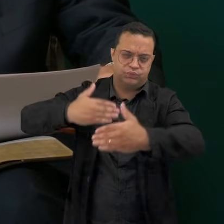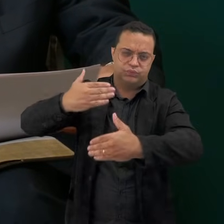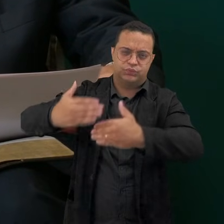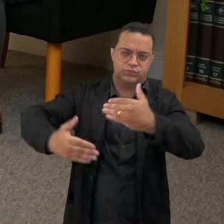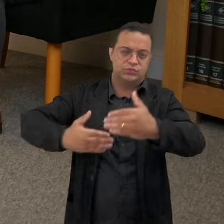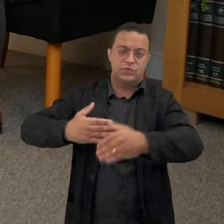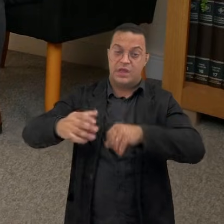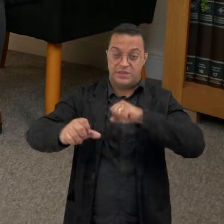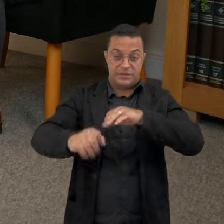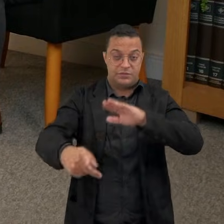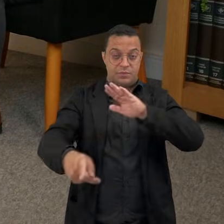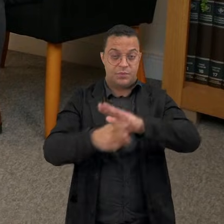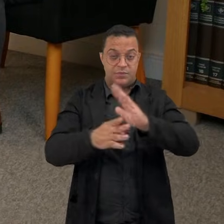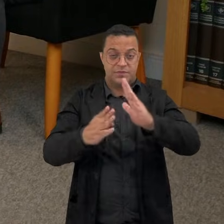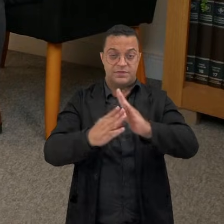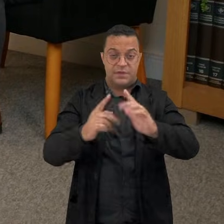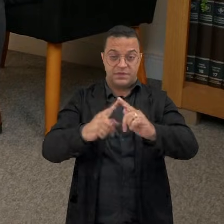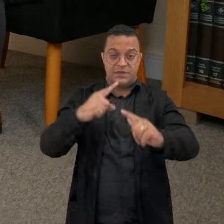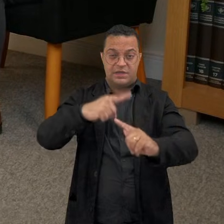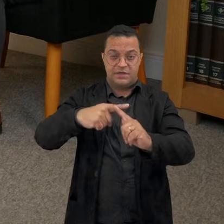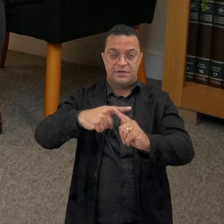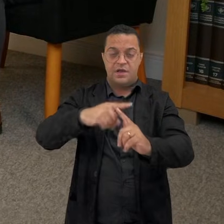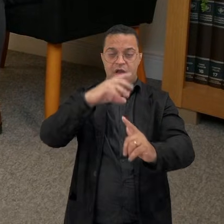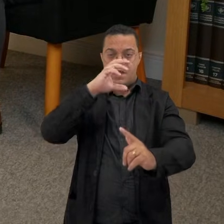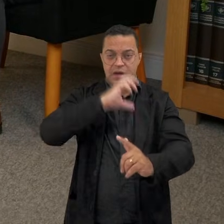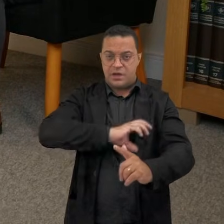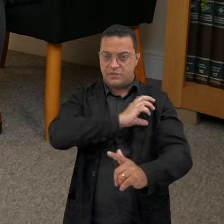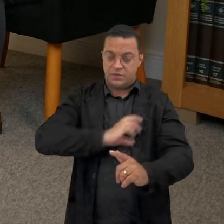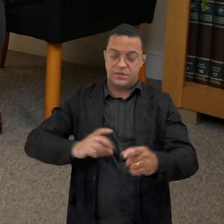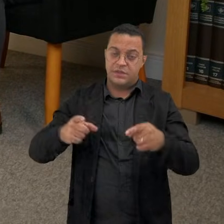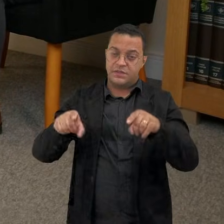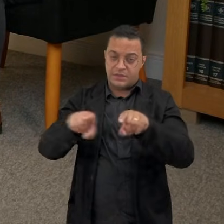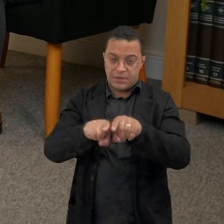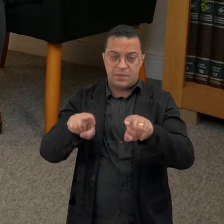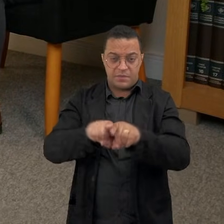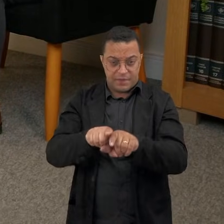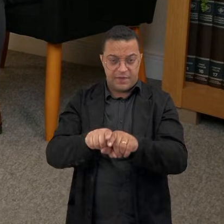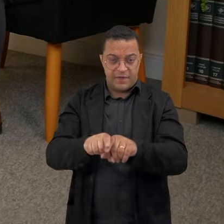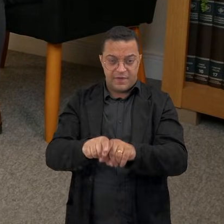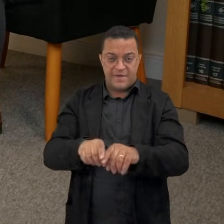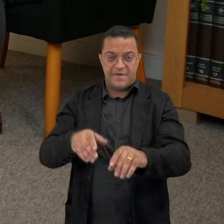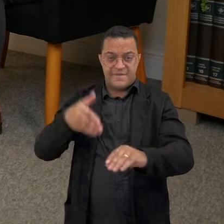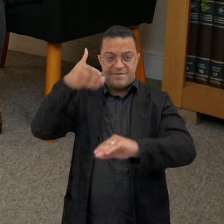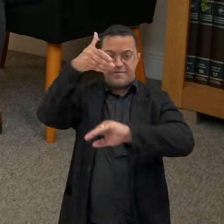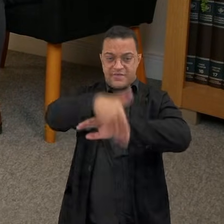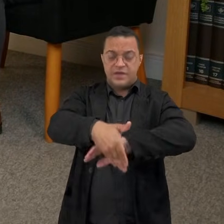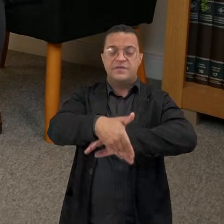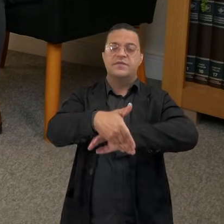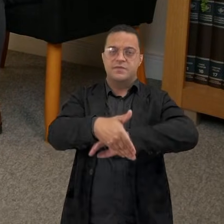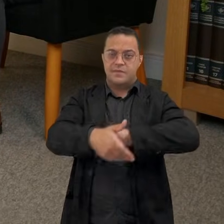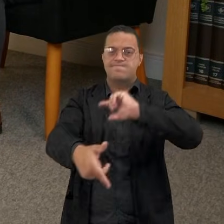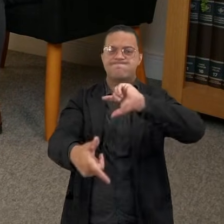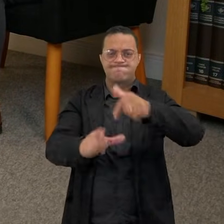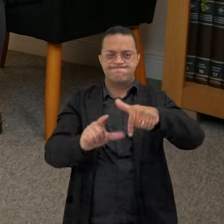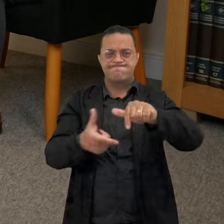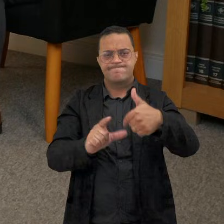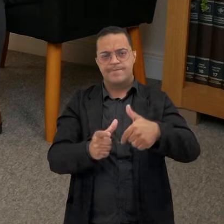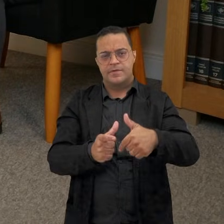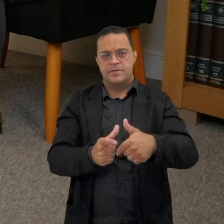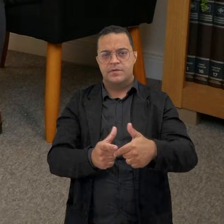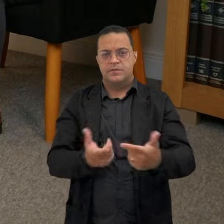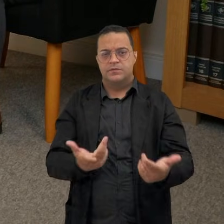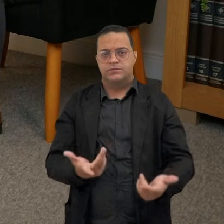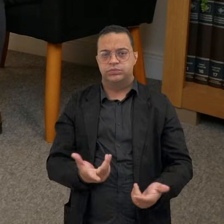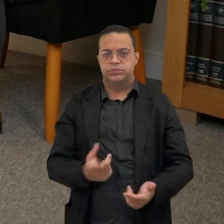dominando, mas os otomanos, eles começaram o domínio em 1517, no ano quando